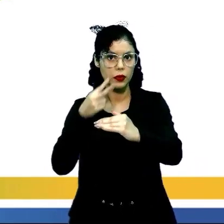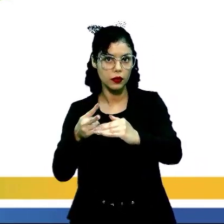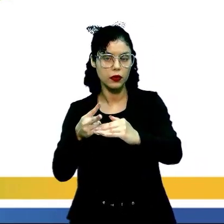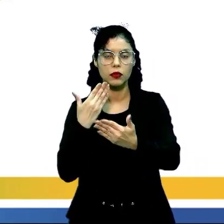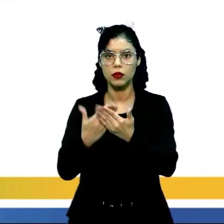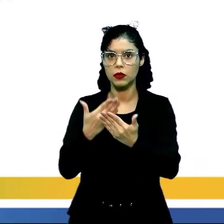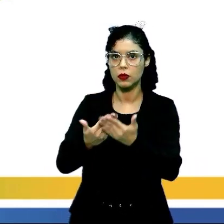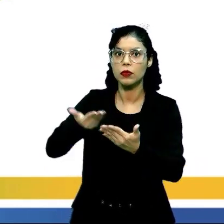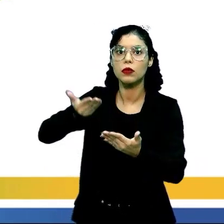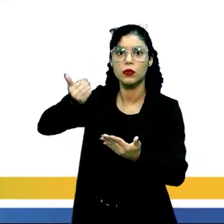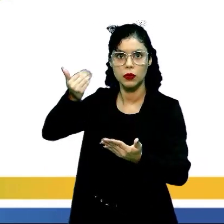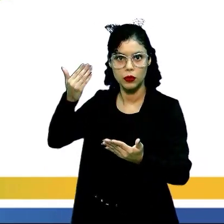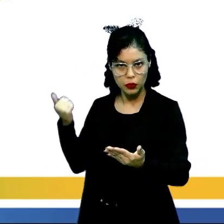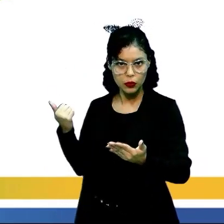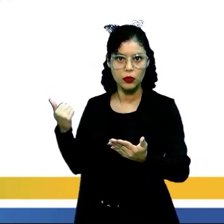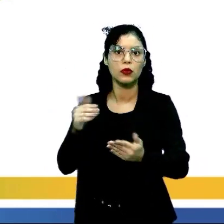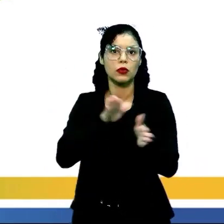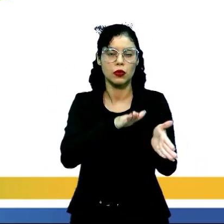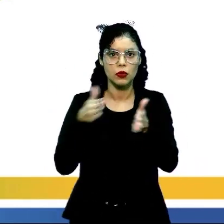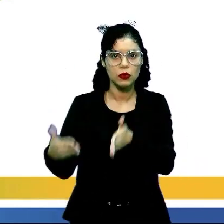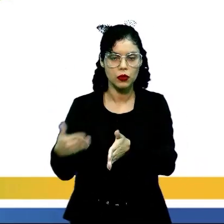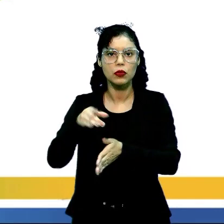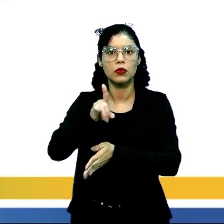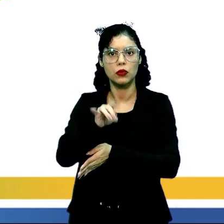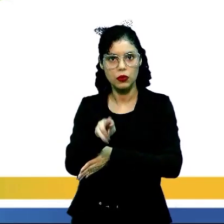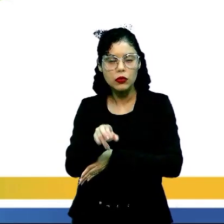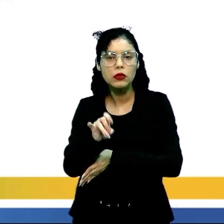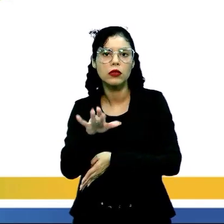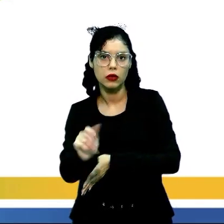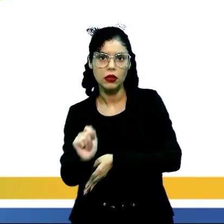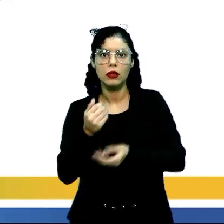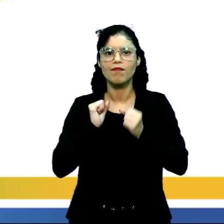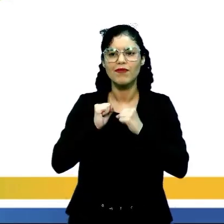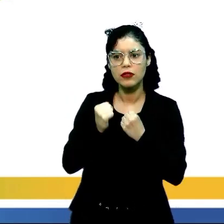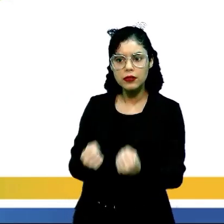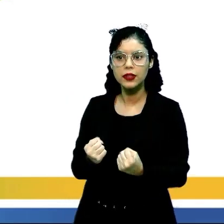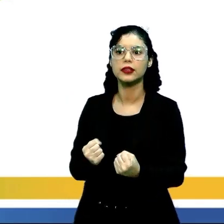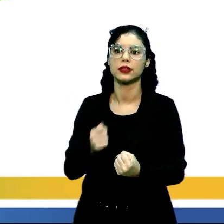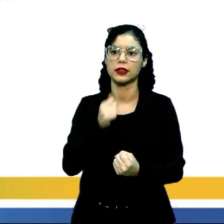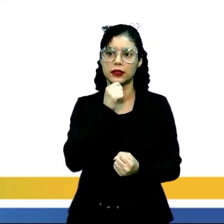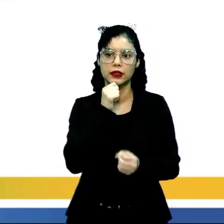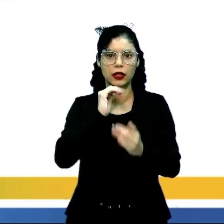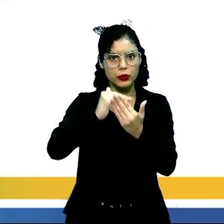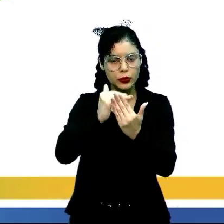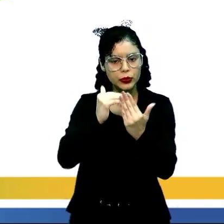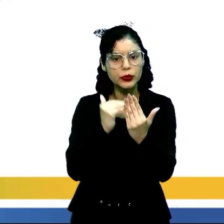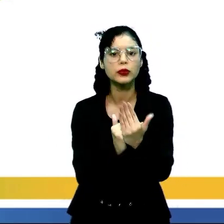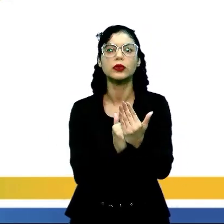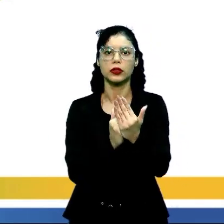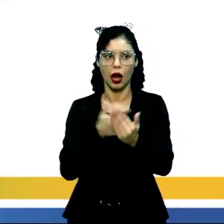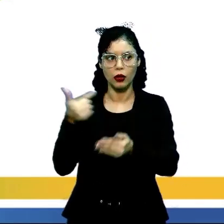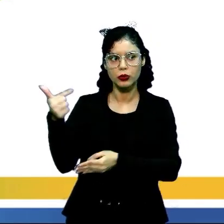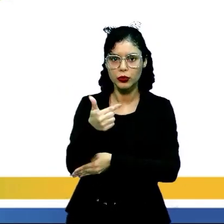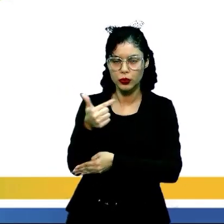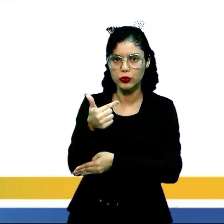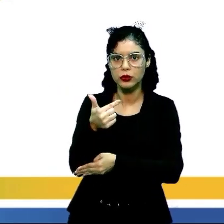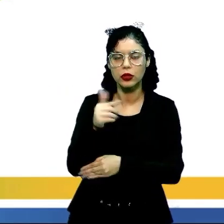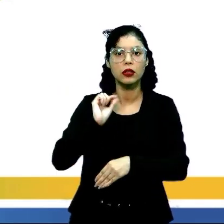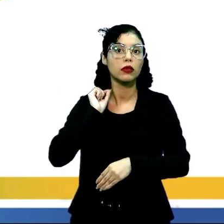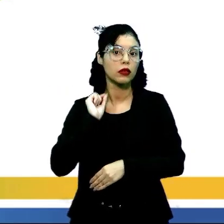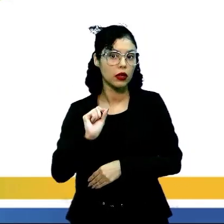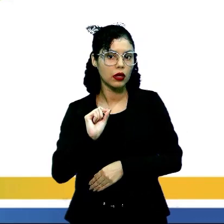na aula anterior, a fase mais densa, a fase mais pesada, ela desce, que é o segundo tanque, é o tanque